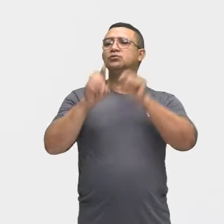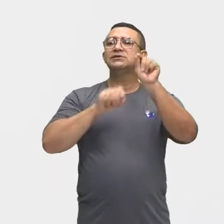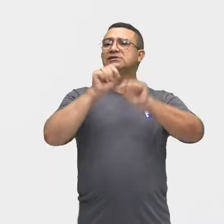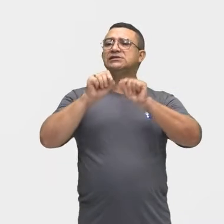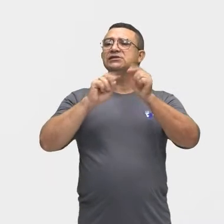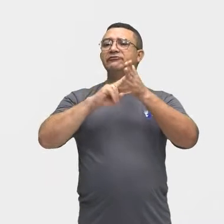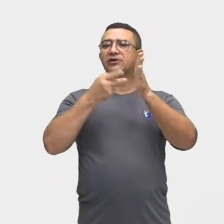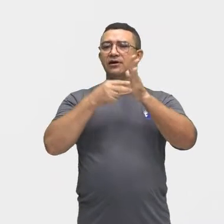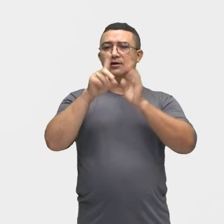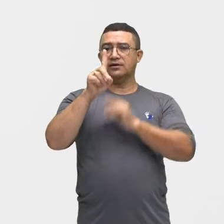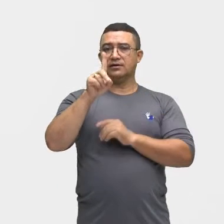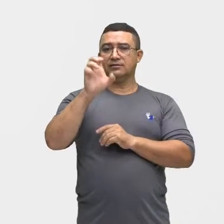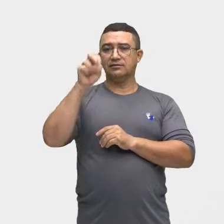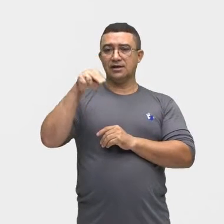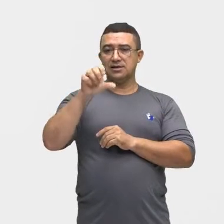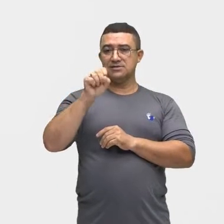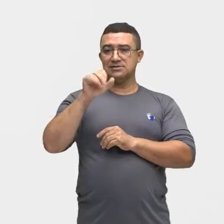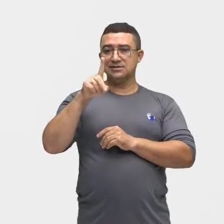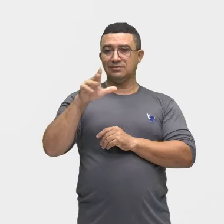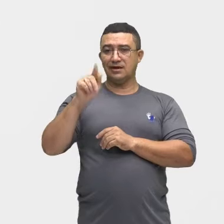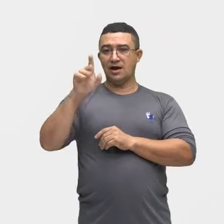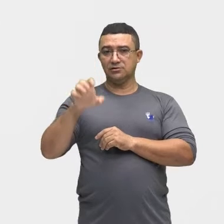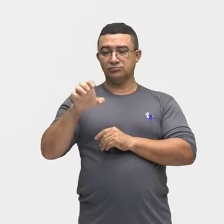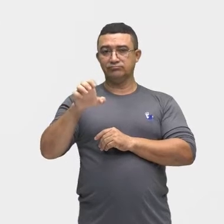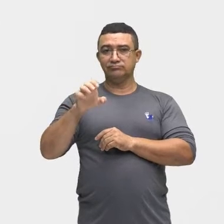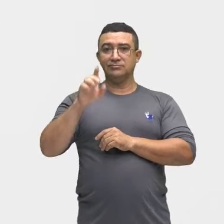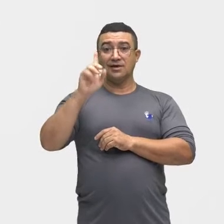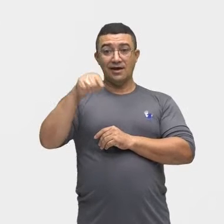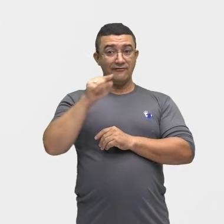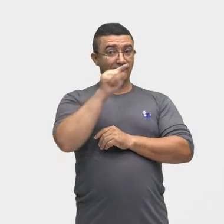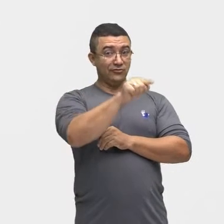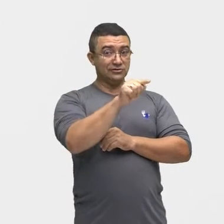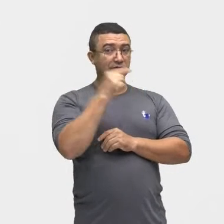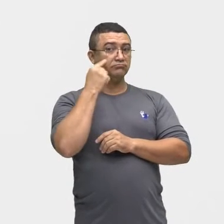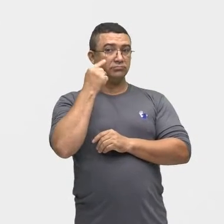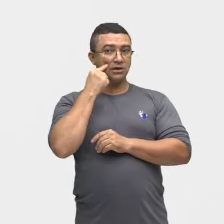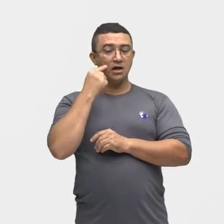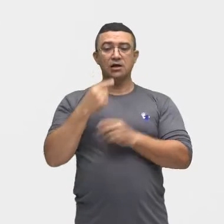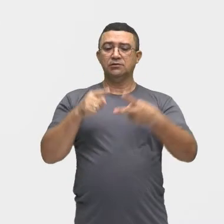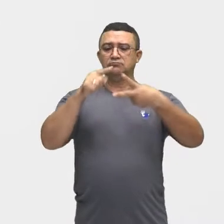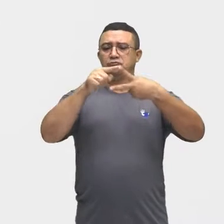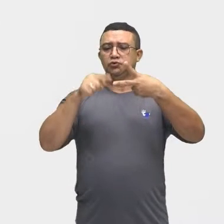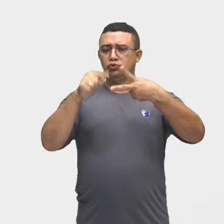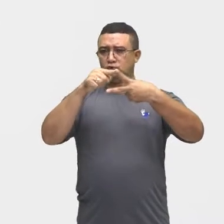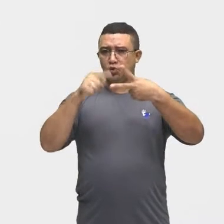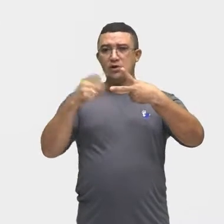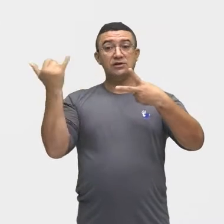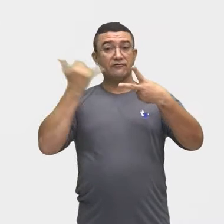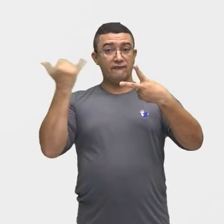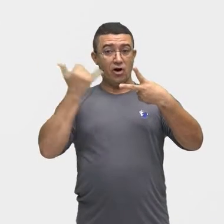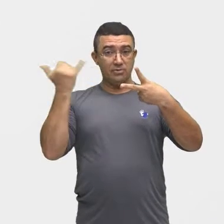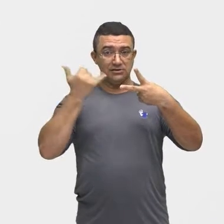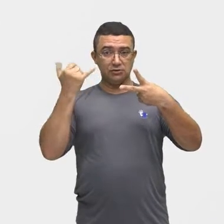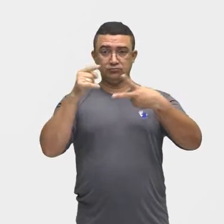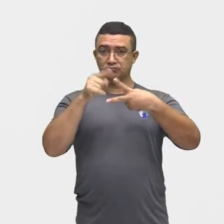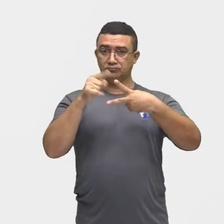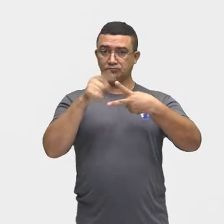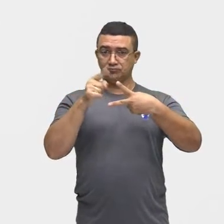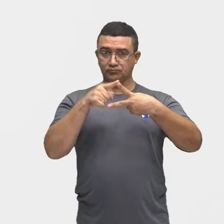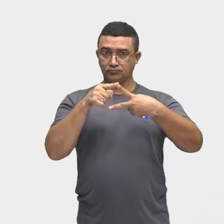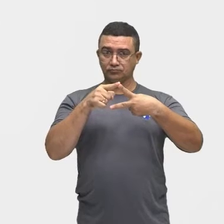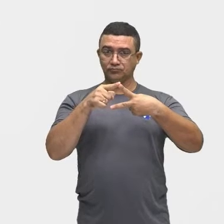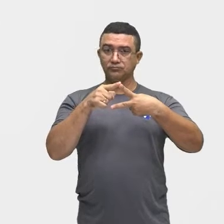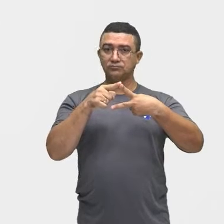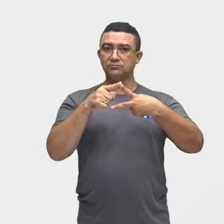densidade demográfica, né? Nada mais é que você pegar dois dados, tá? Aí a gente tem os dados